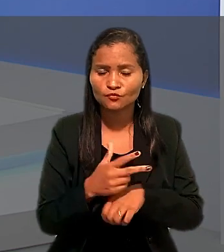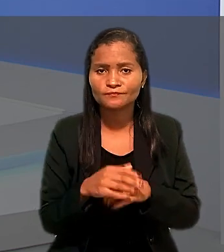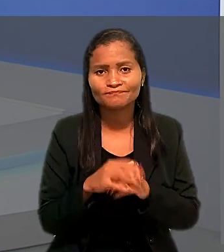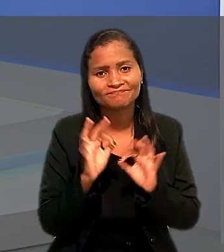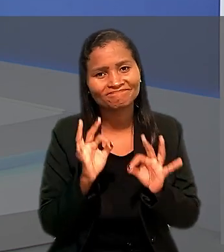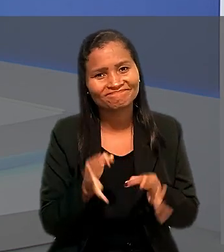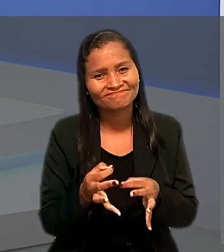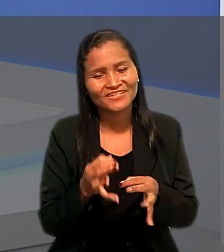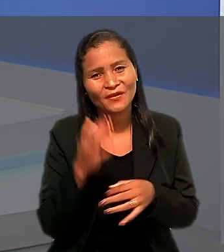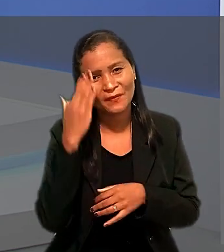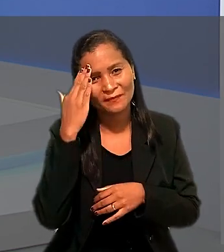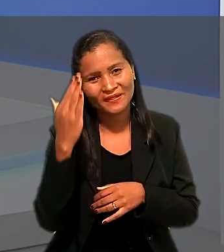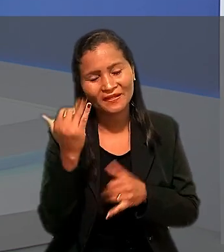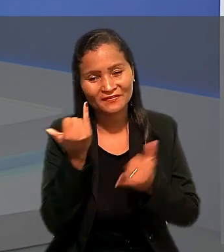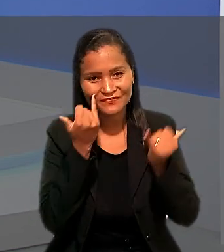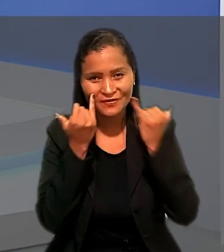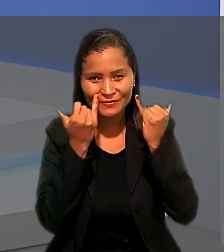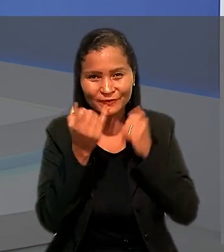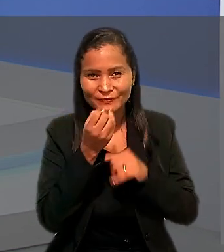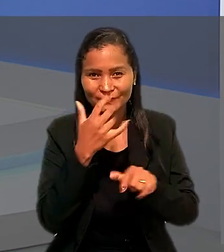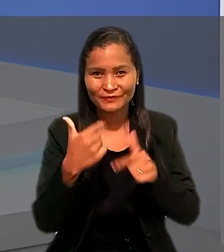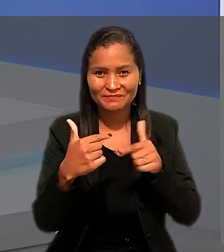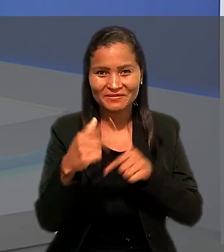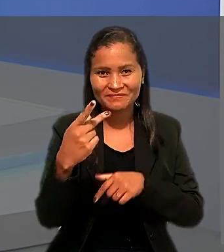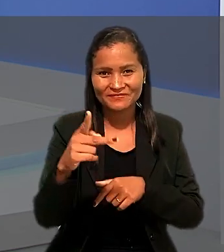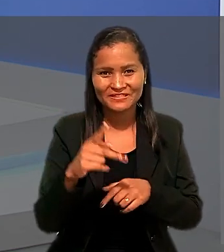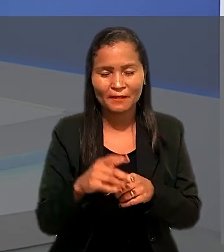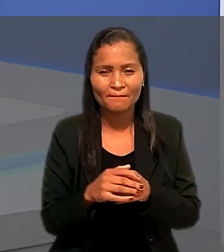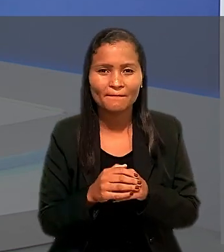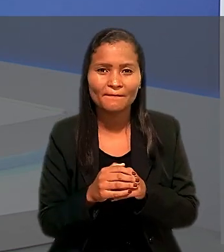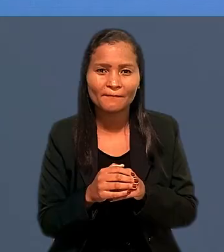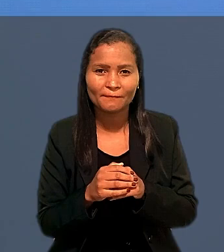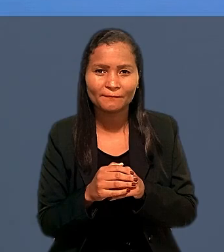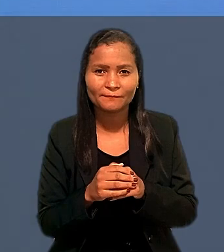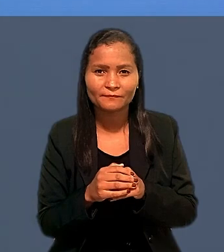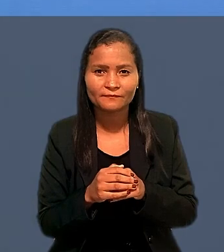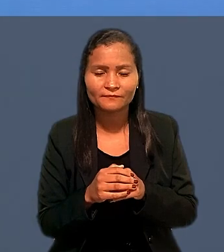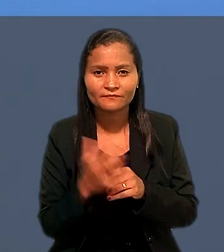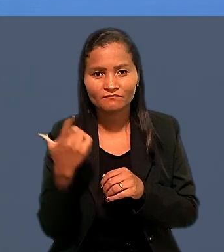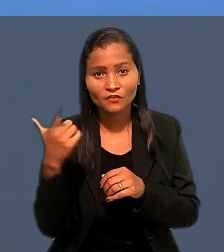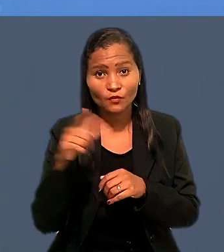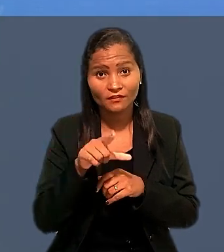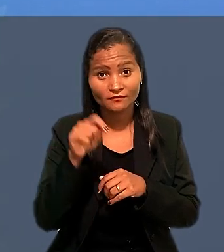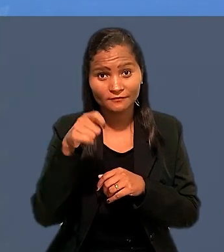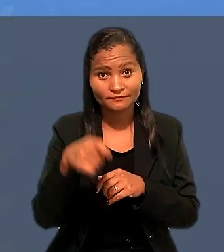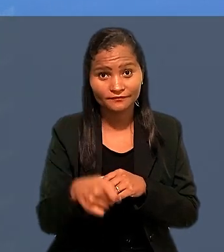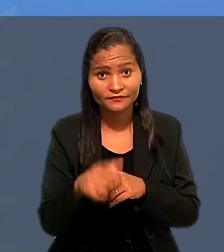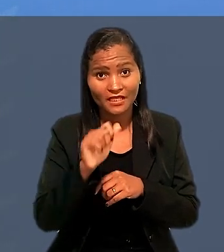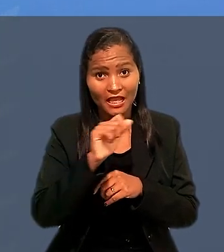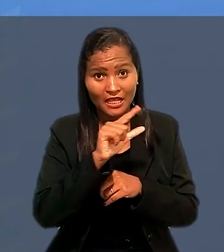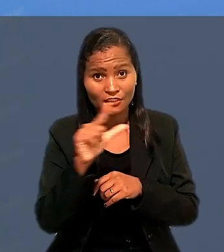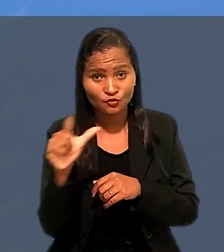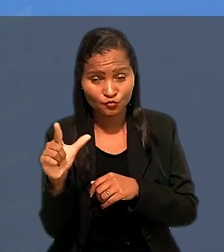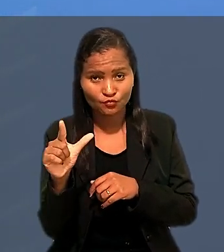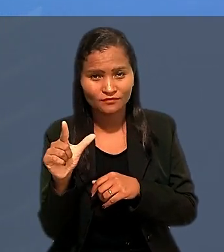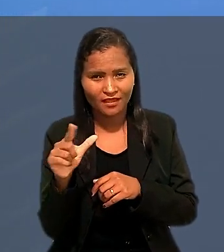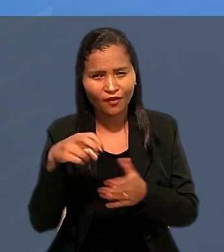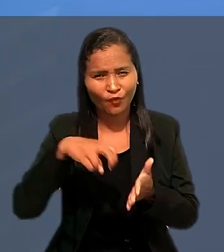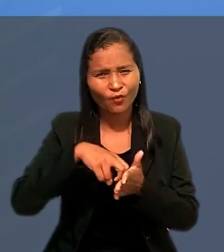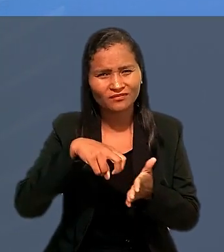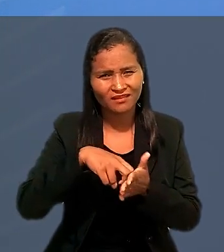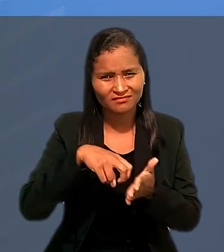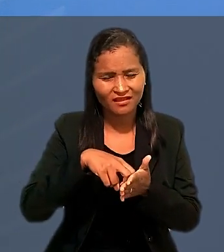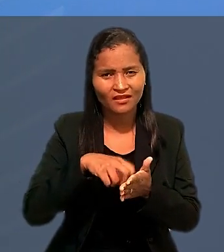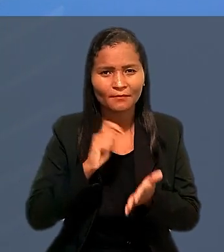estúdio. Tá certo, Rafael. Muito obrigada pelas informações e bom trabalho para você. Em outra decisão, a Azul Linhas Aéreas